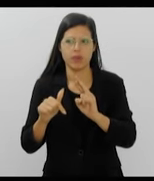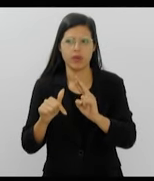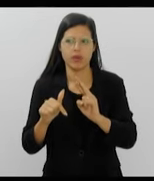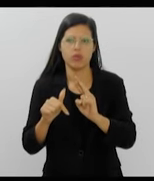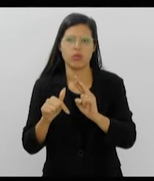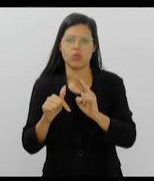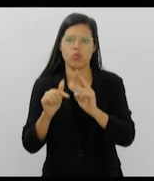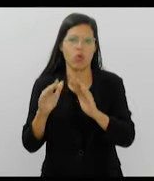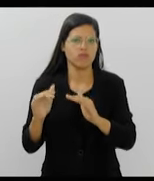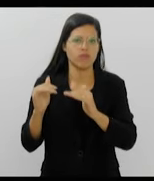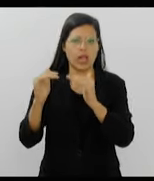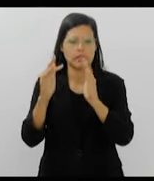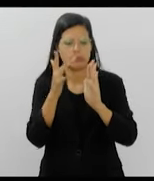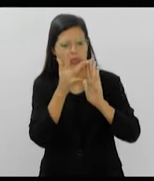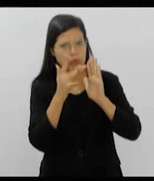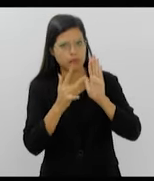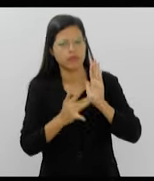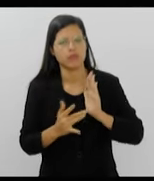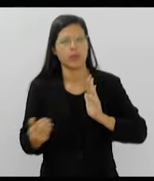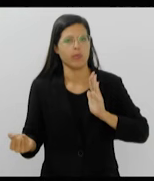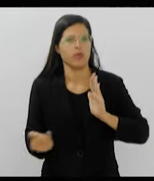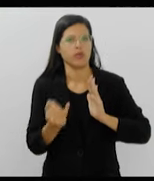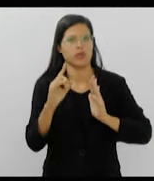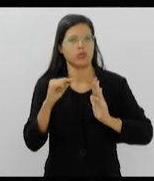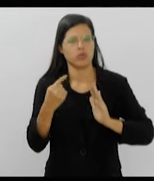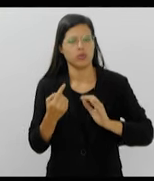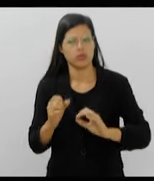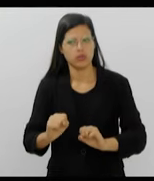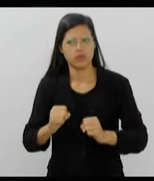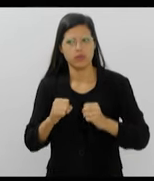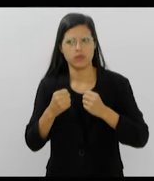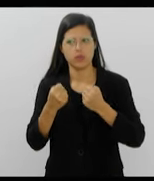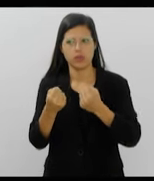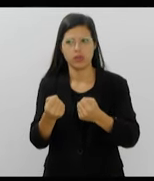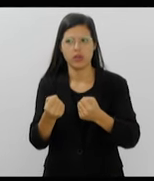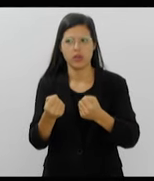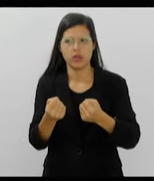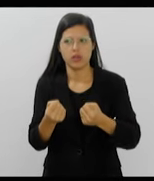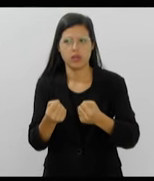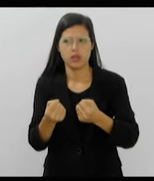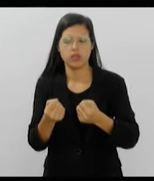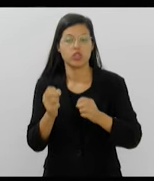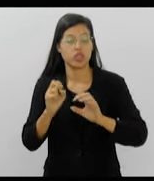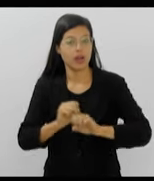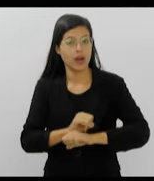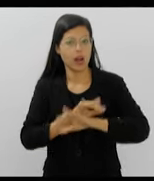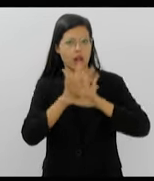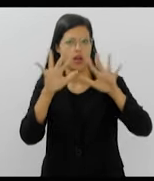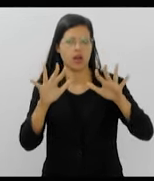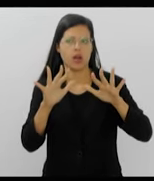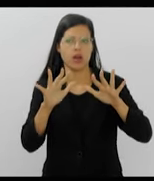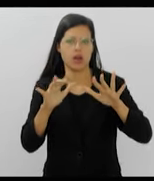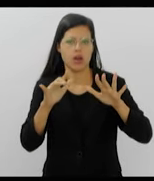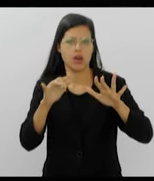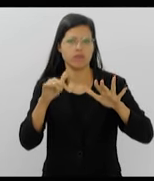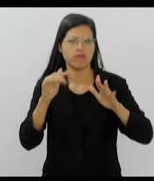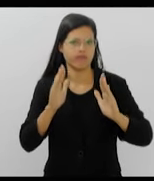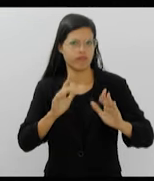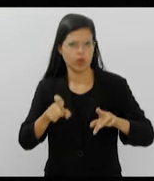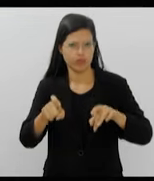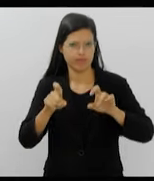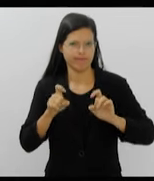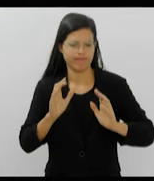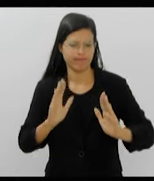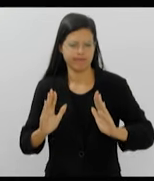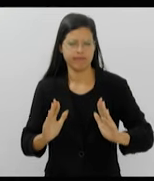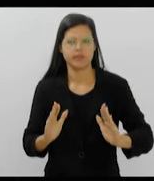pautas importantes e que nós defendemos de uma maneira muito clara através do nosso mandato.